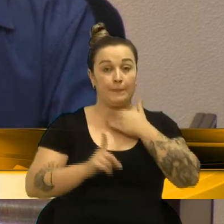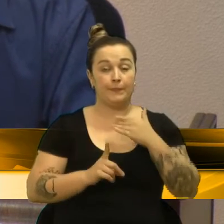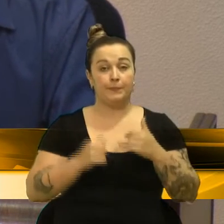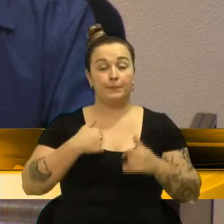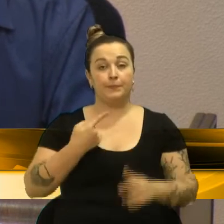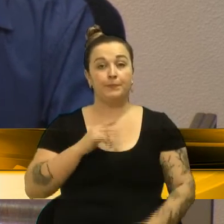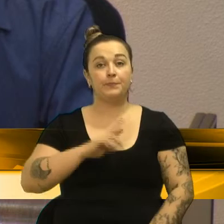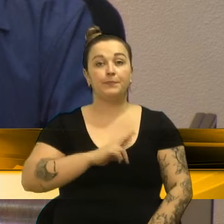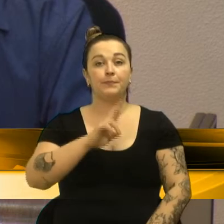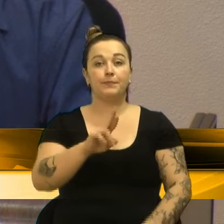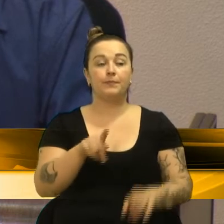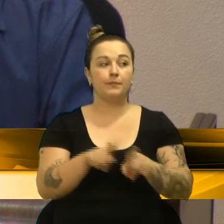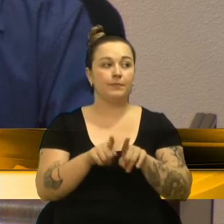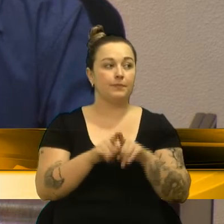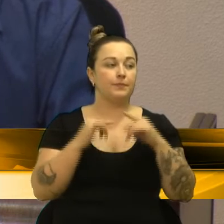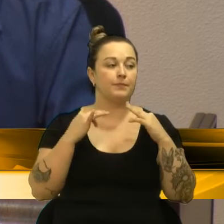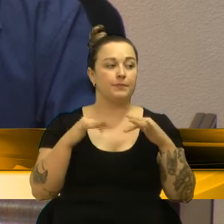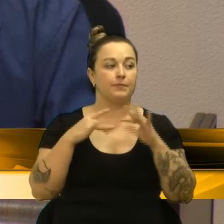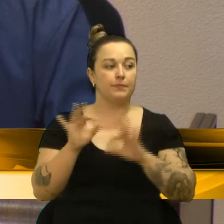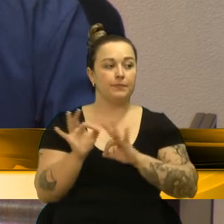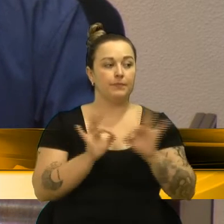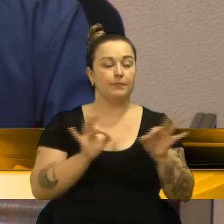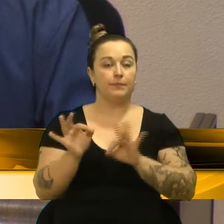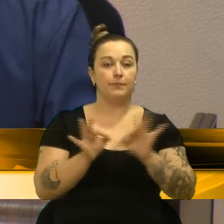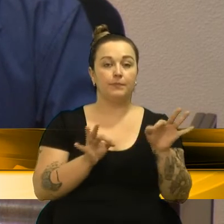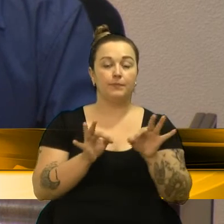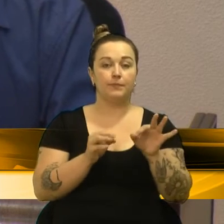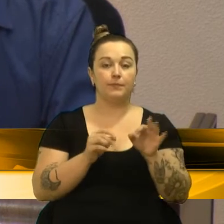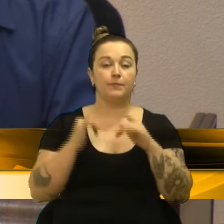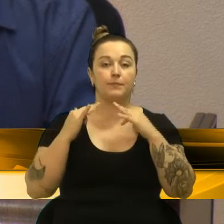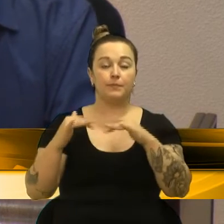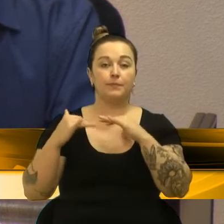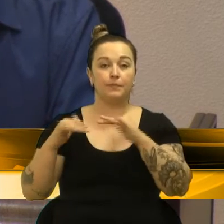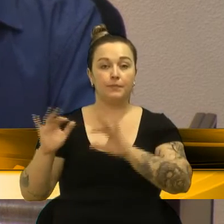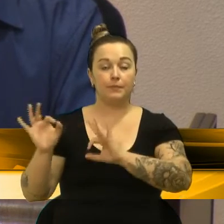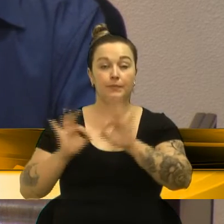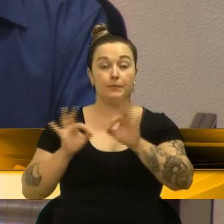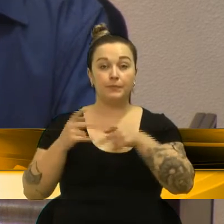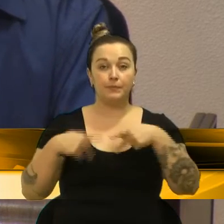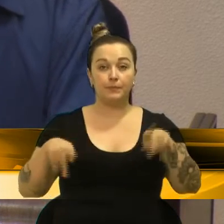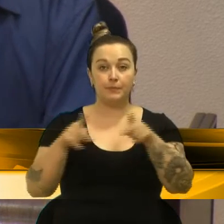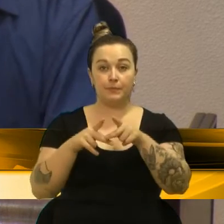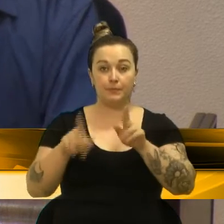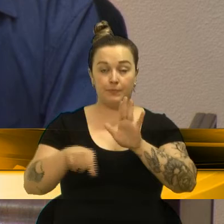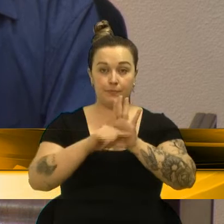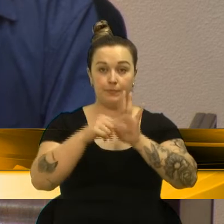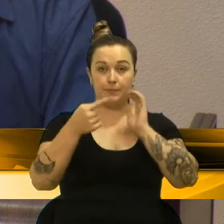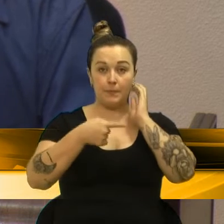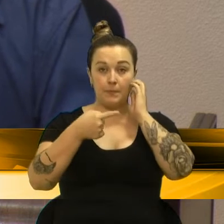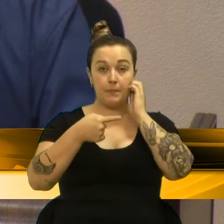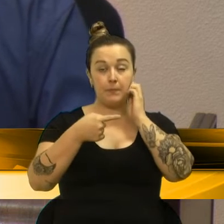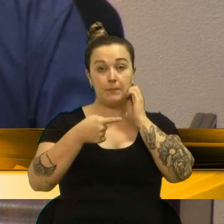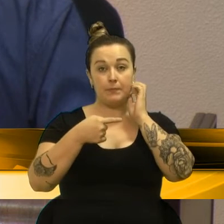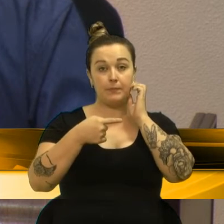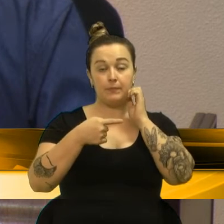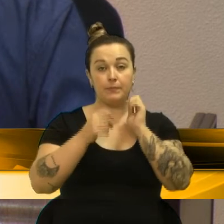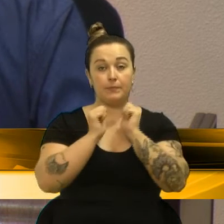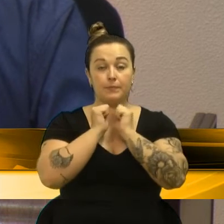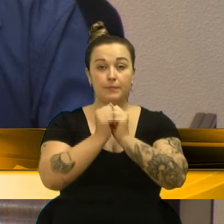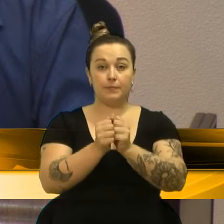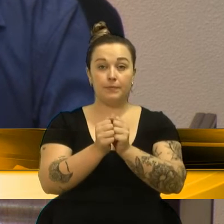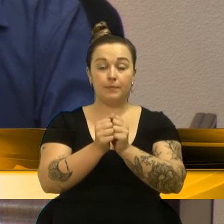Um representante dos movimentos organizados e dos movimentos sociais e populares. Inciso 1º. A representação dos demais segmentos, nos casos que